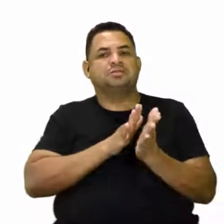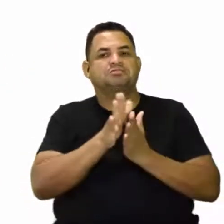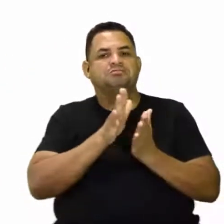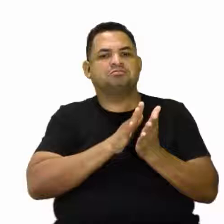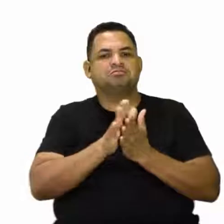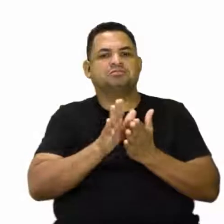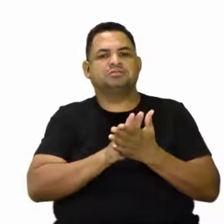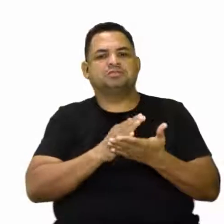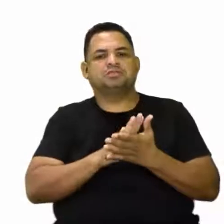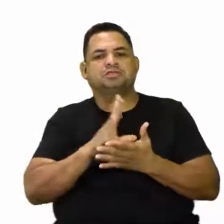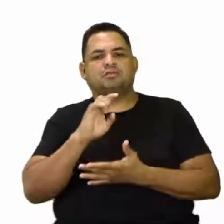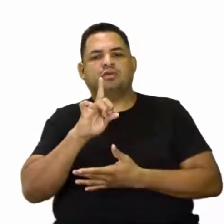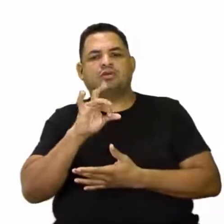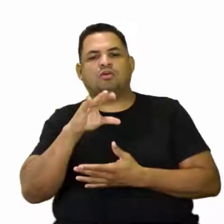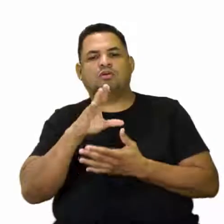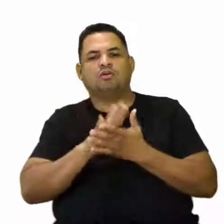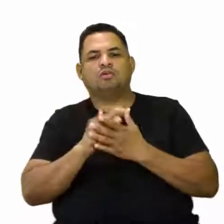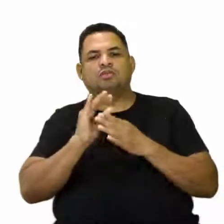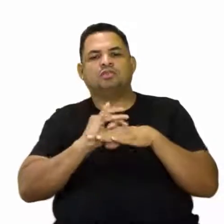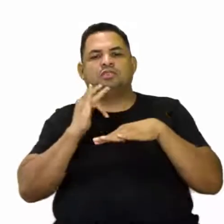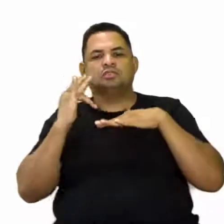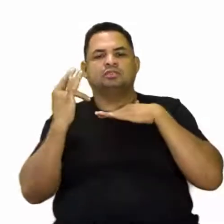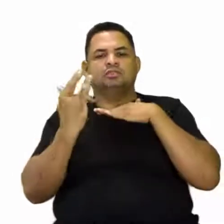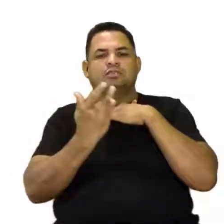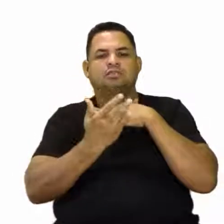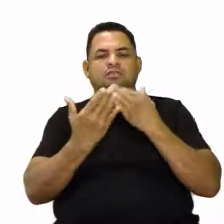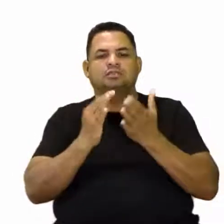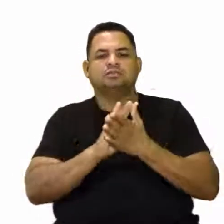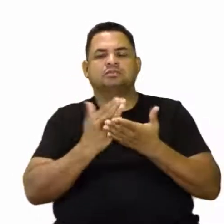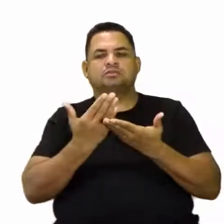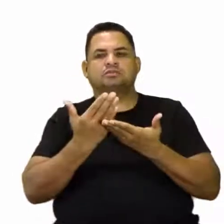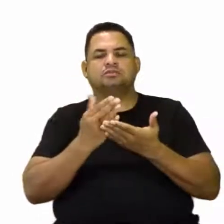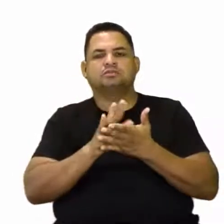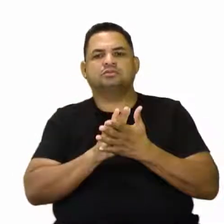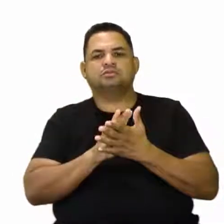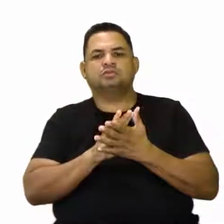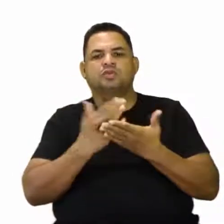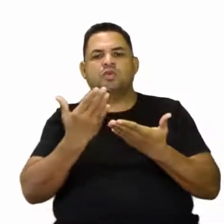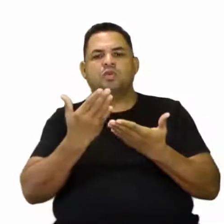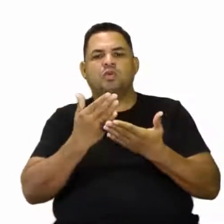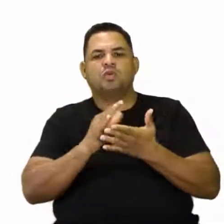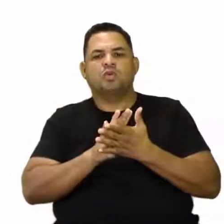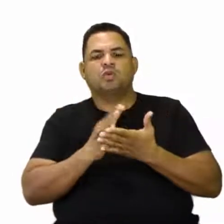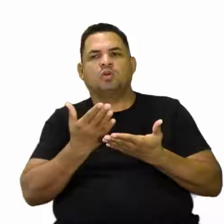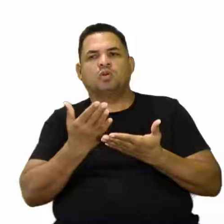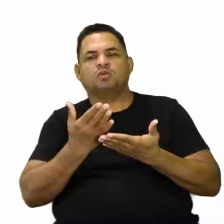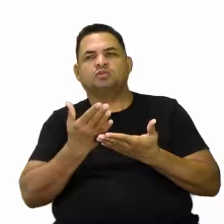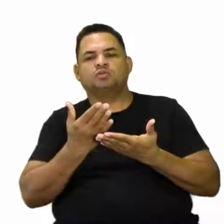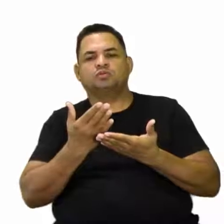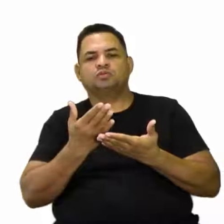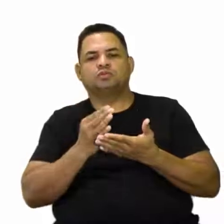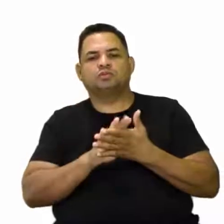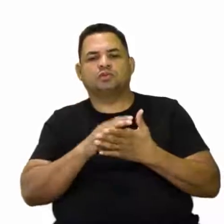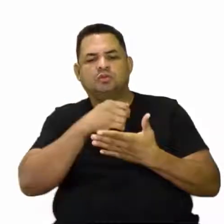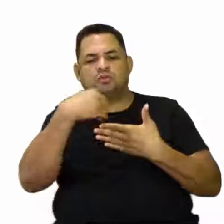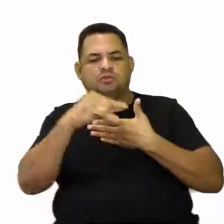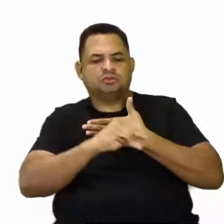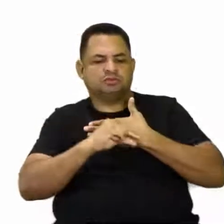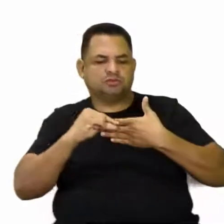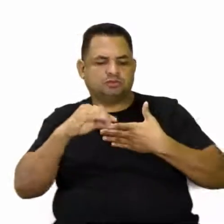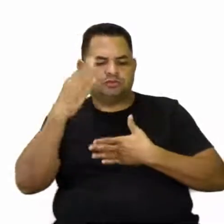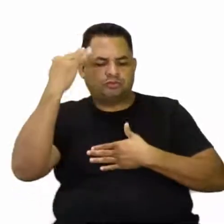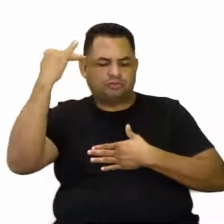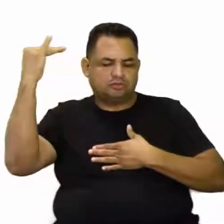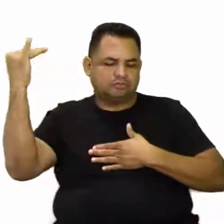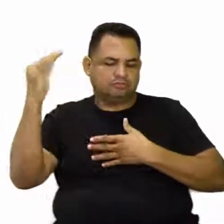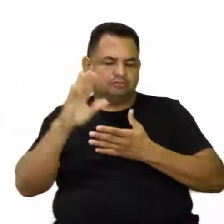nos blogs, nas redes sociais, onde os fãs de um artista famoso ou de um escritor famoso, não